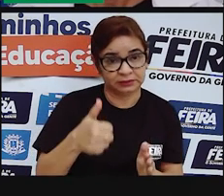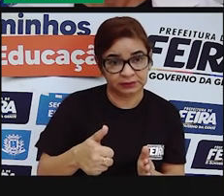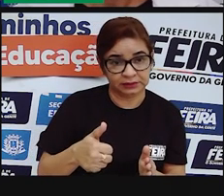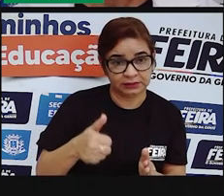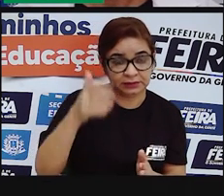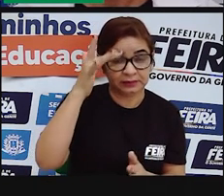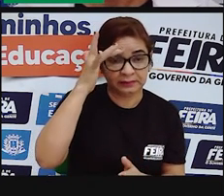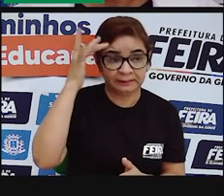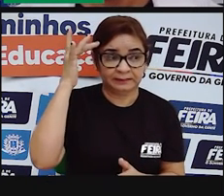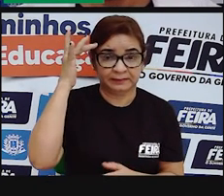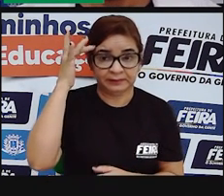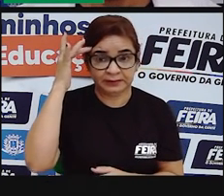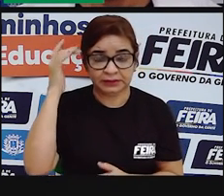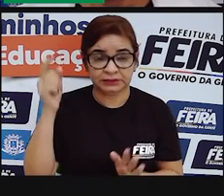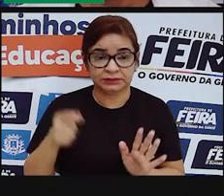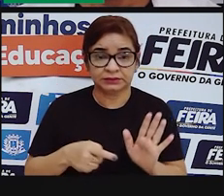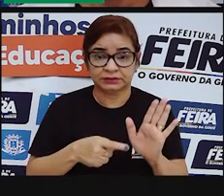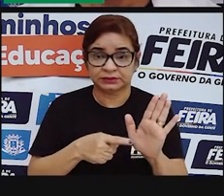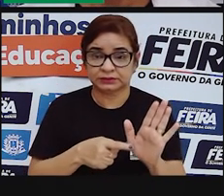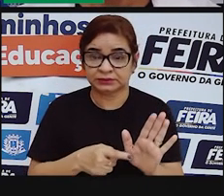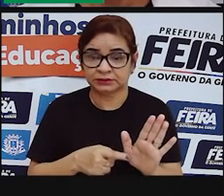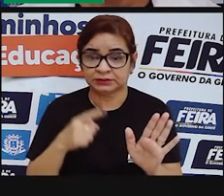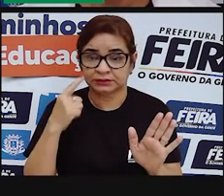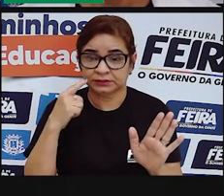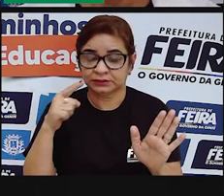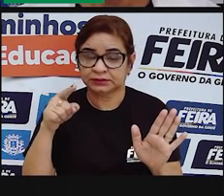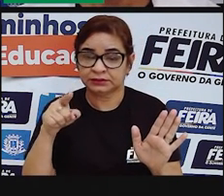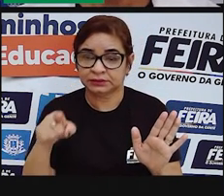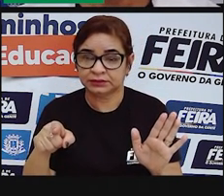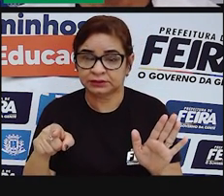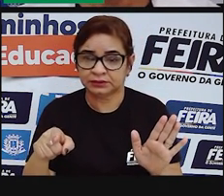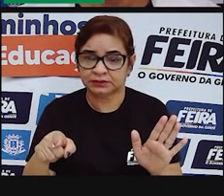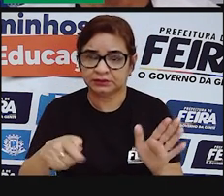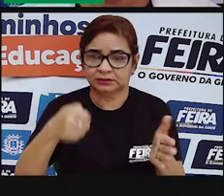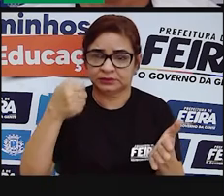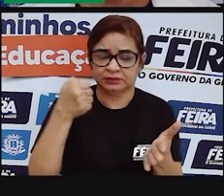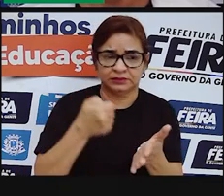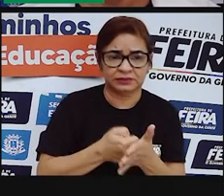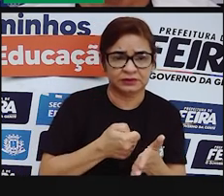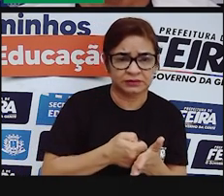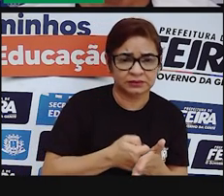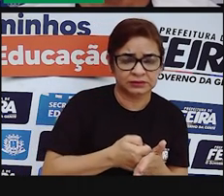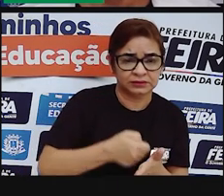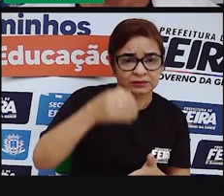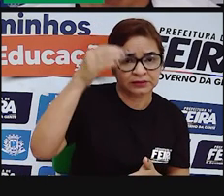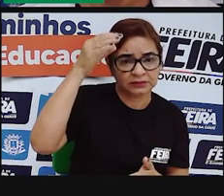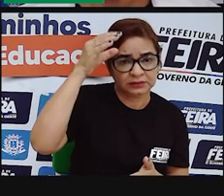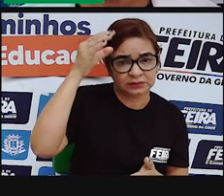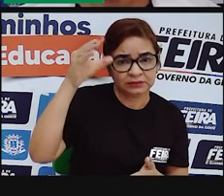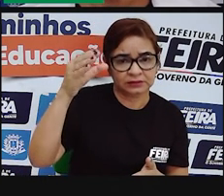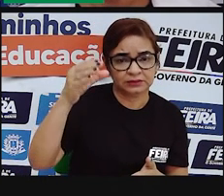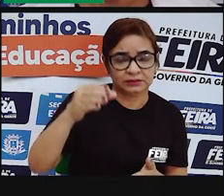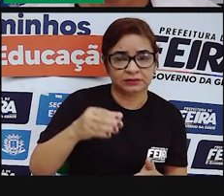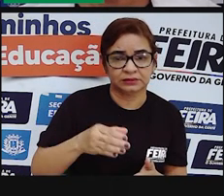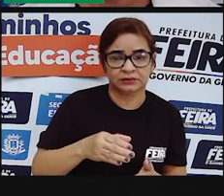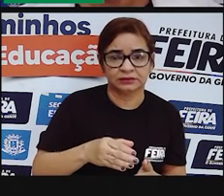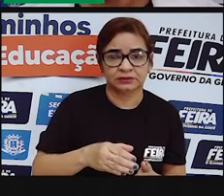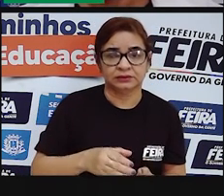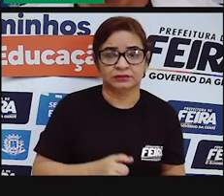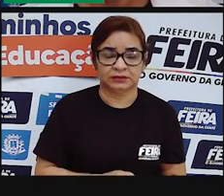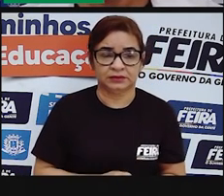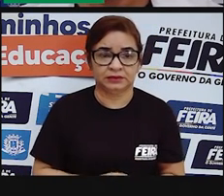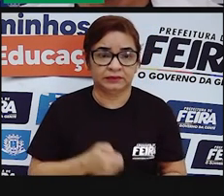cura. Perceba que há aqui, você vai achar estranho, os cientistas afirmamos, por que não os